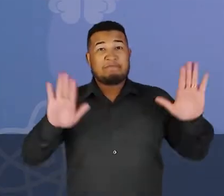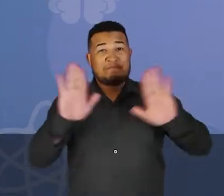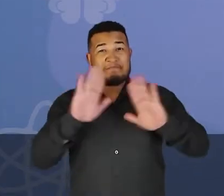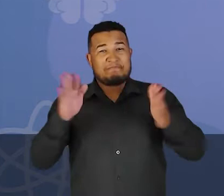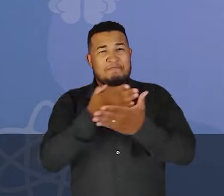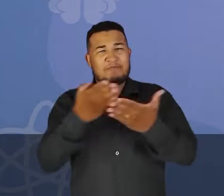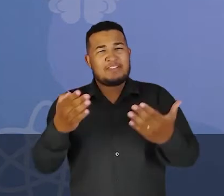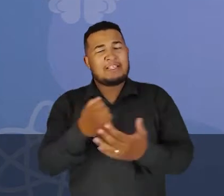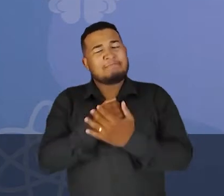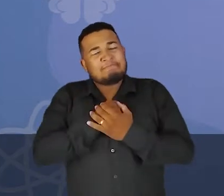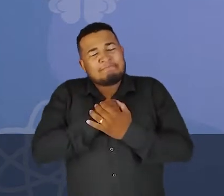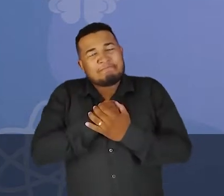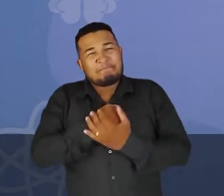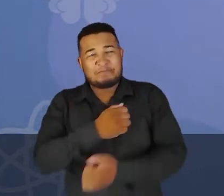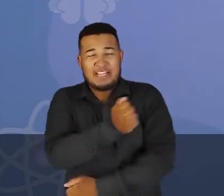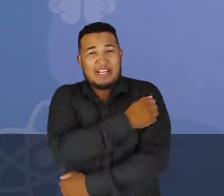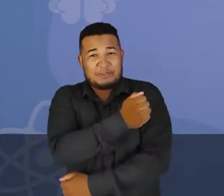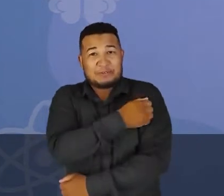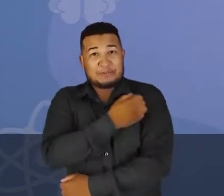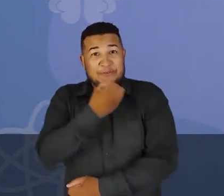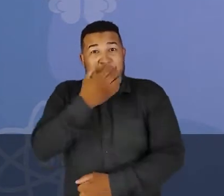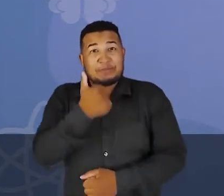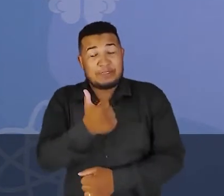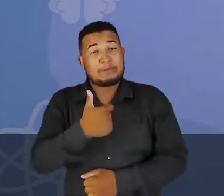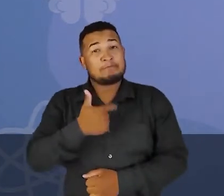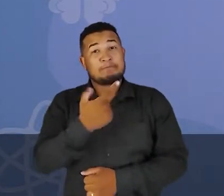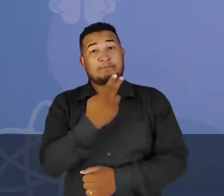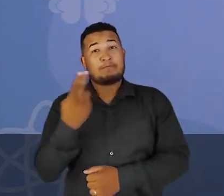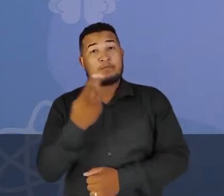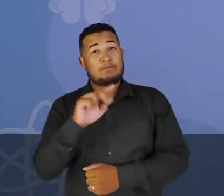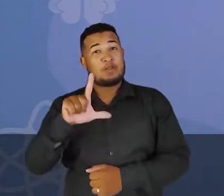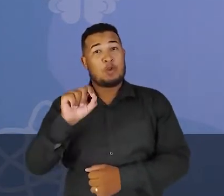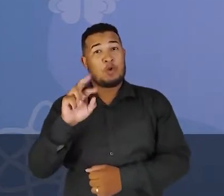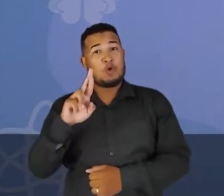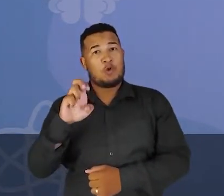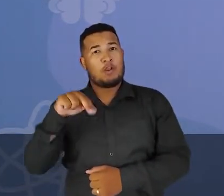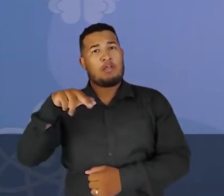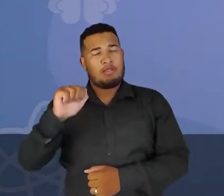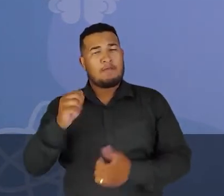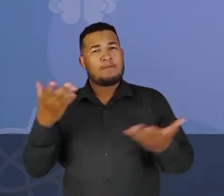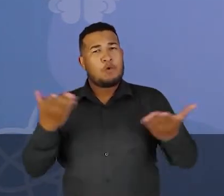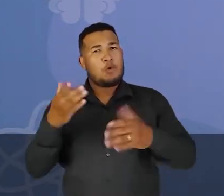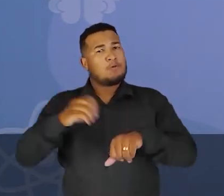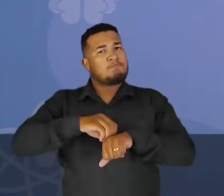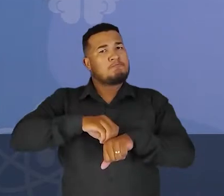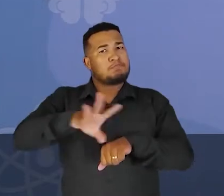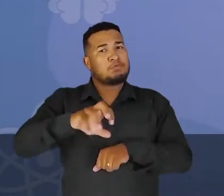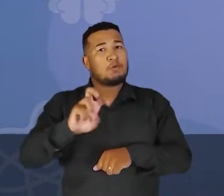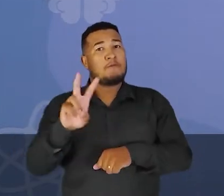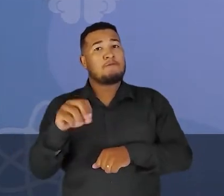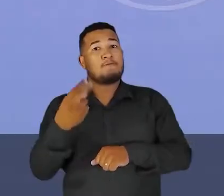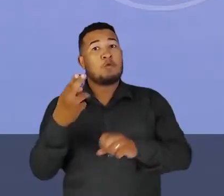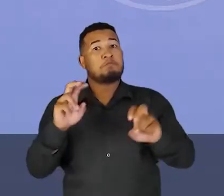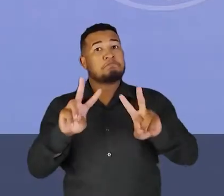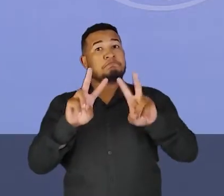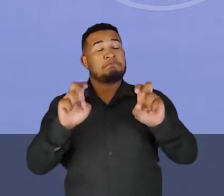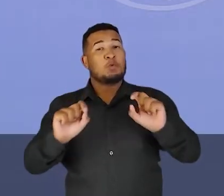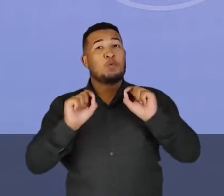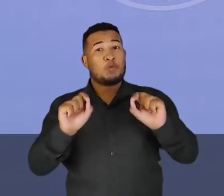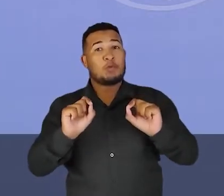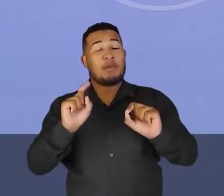Olá, queridos alunos, tudo bem? Meu nome é Lorena e hoje vou falar com vocês sobre